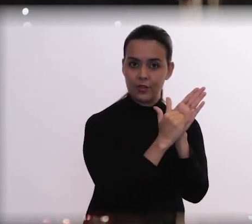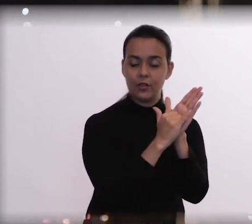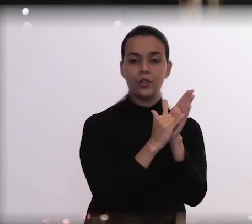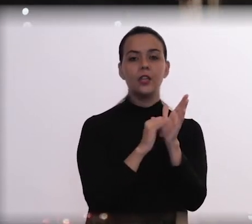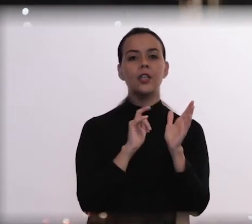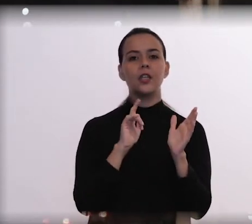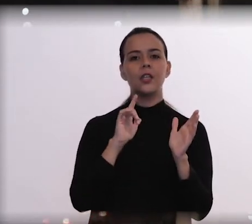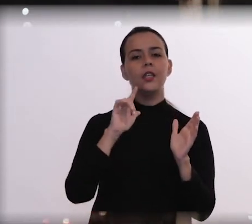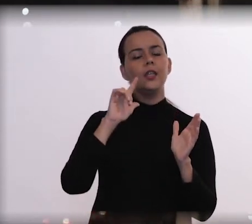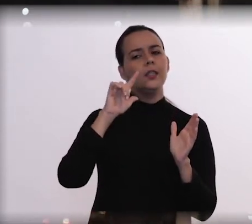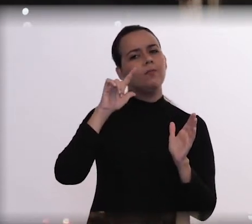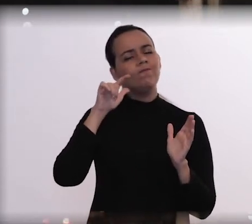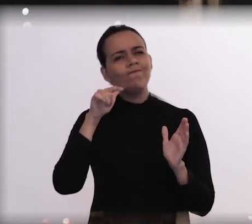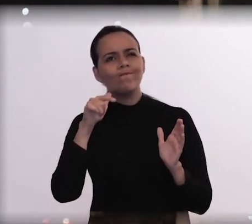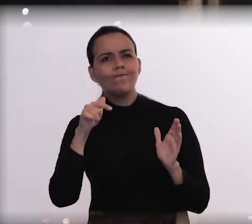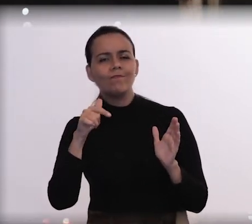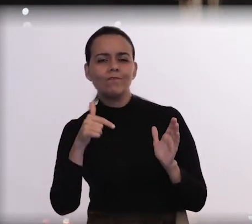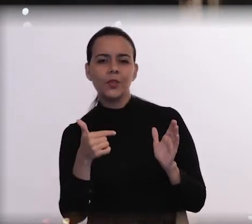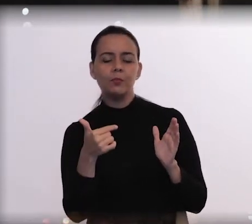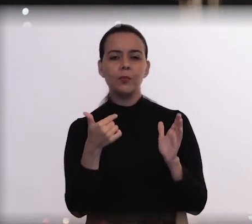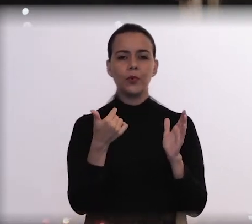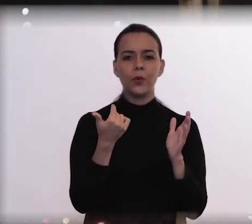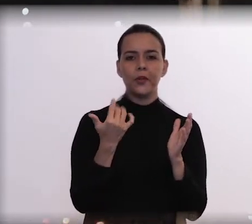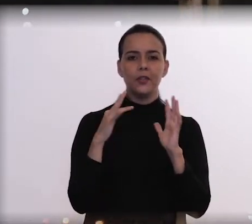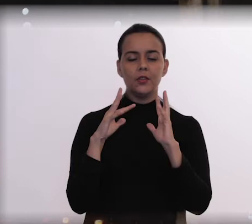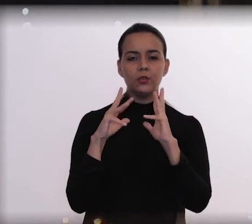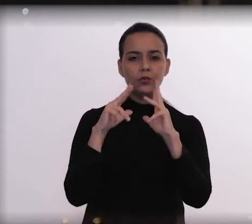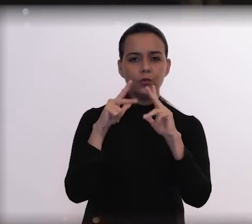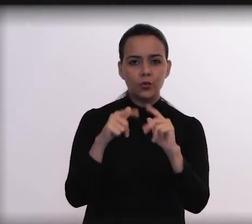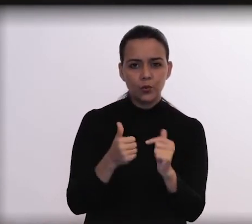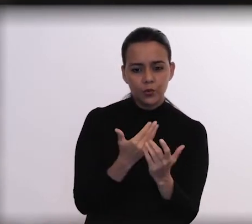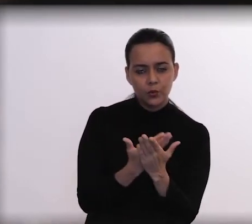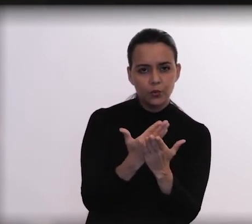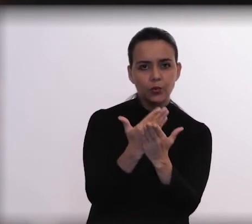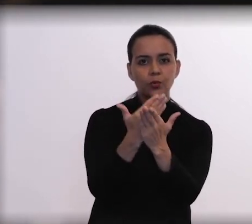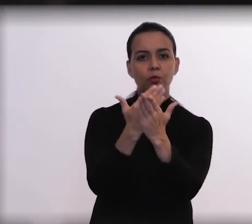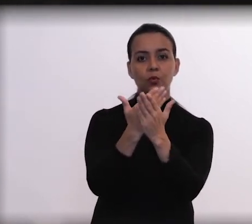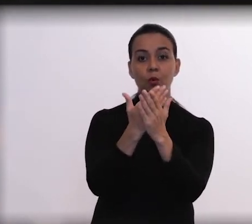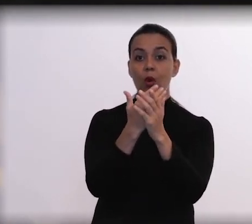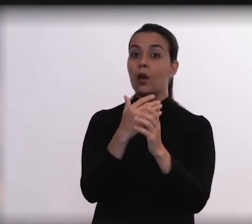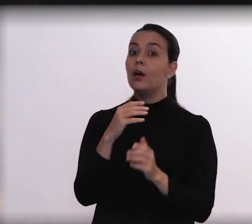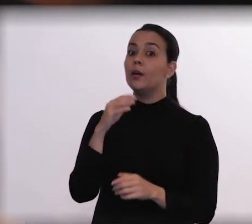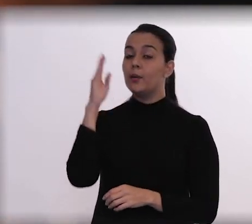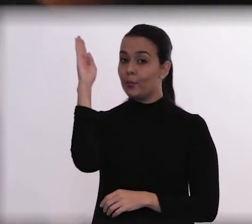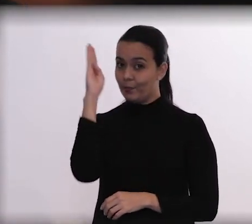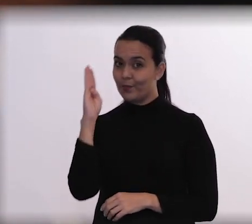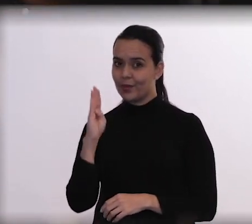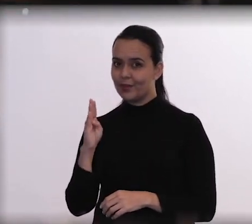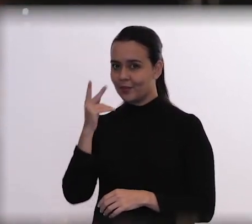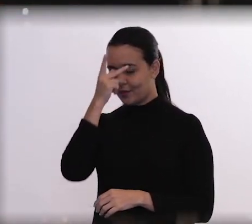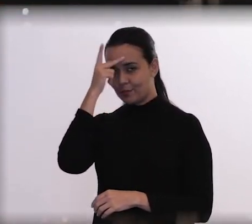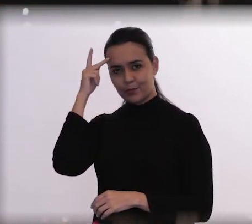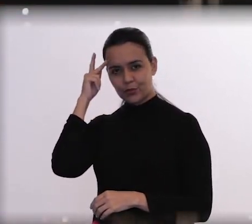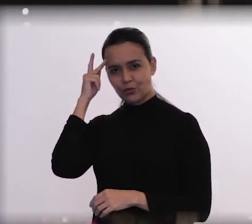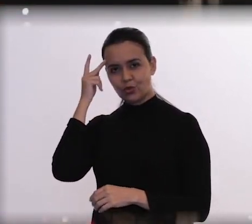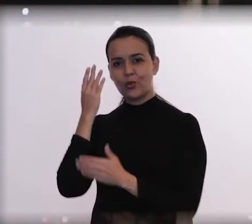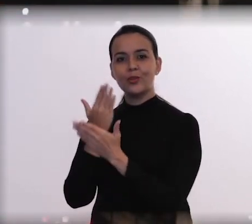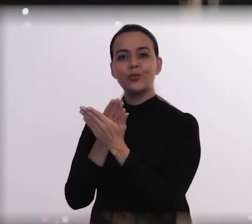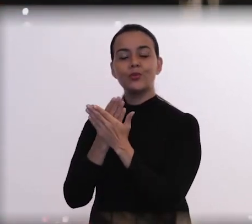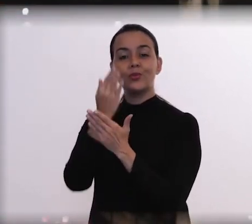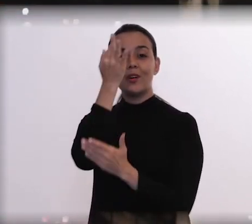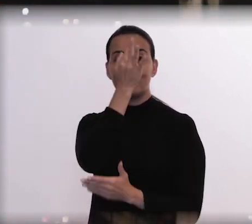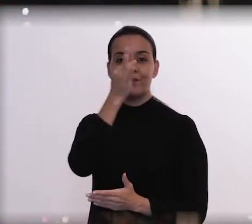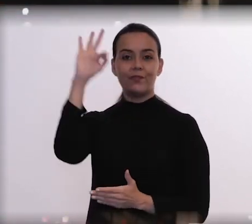notar, não era um caminho muito comum nos modernistas brasileiros, a maior parte dos brasileiros estudava na França, e eu acredito